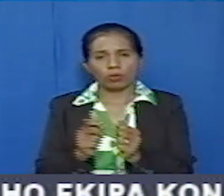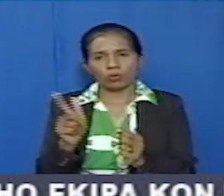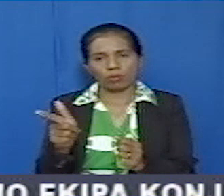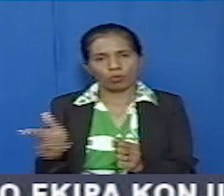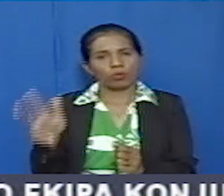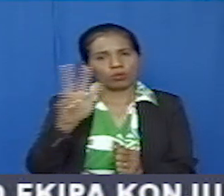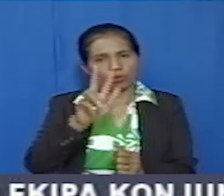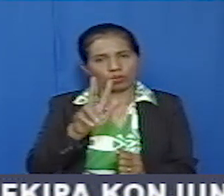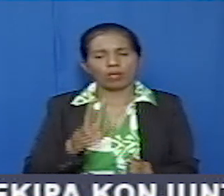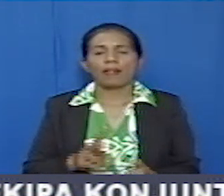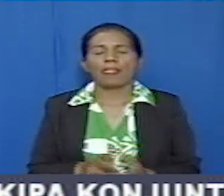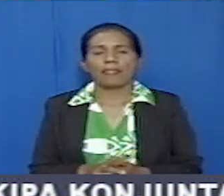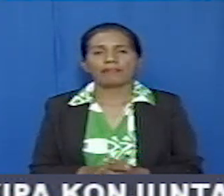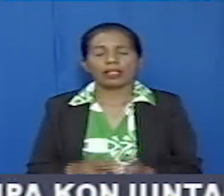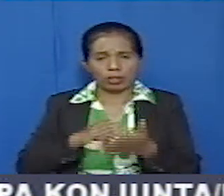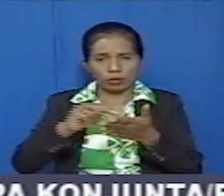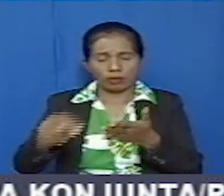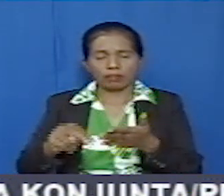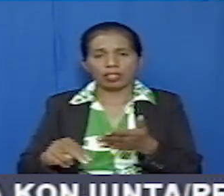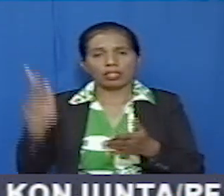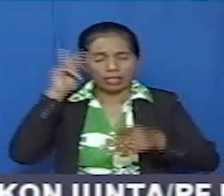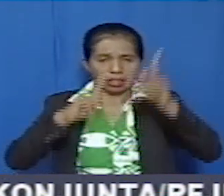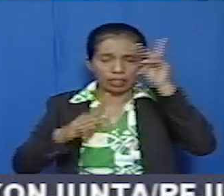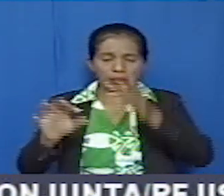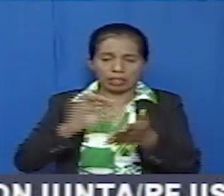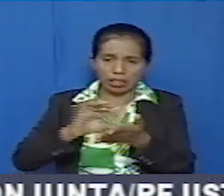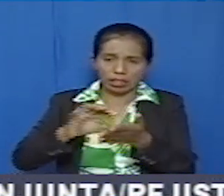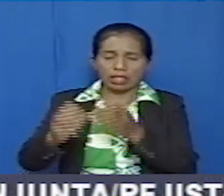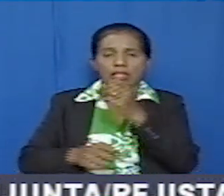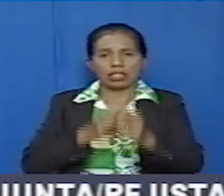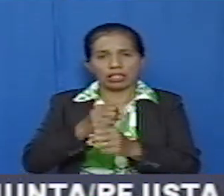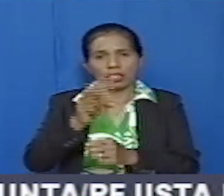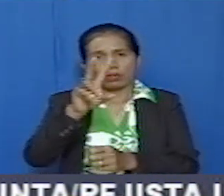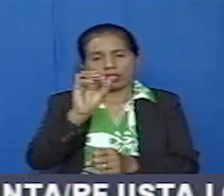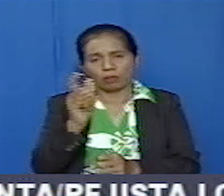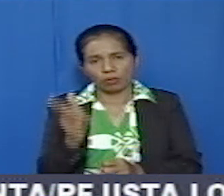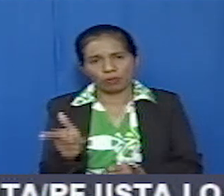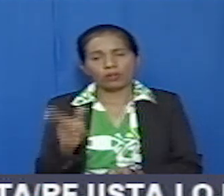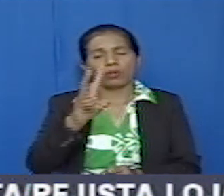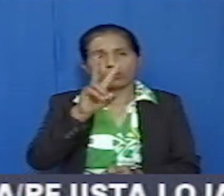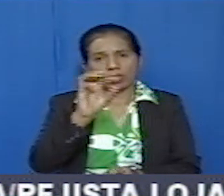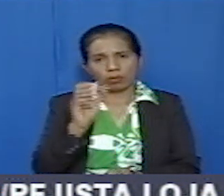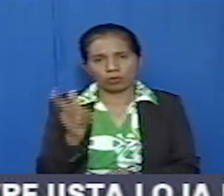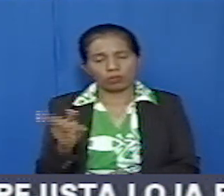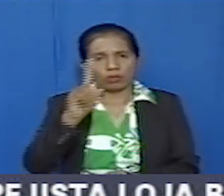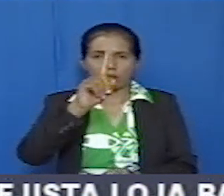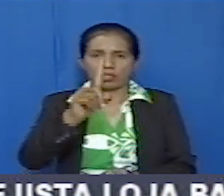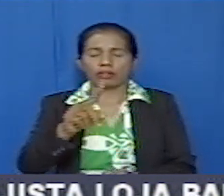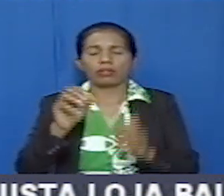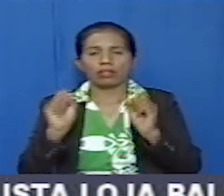grua. Entre número ne, caso ne berresista Rússia tinang rihun grua ruanulu, to tinang rihun grua ruanulu resen